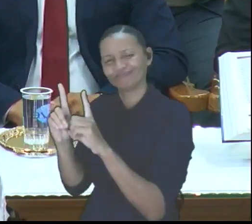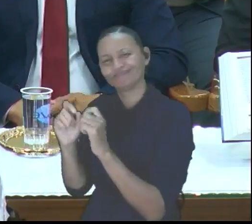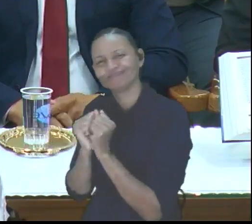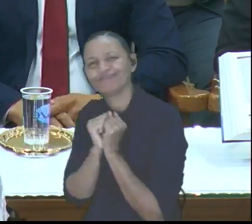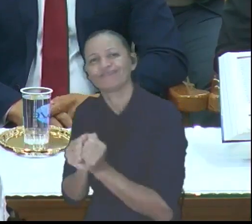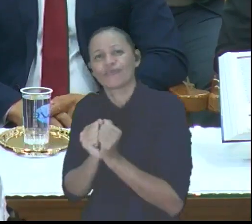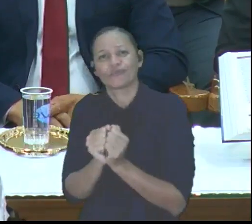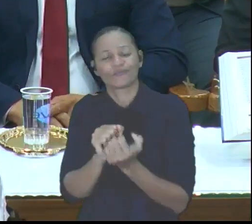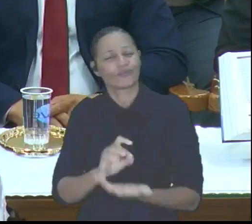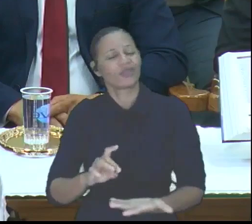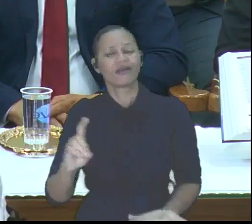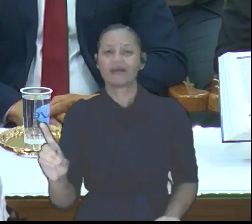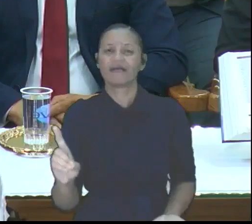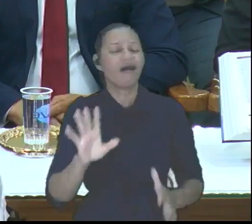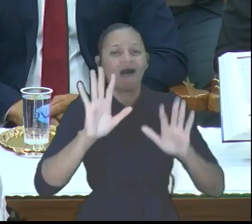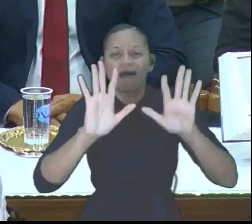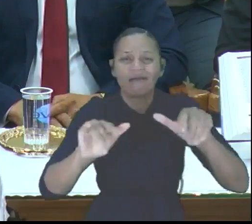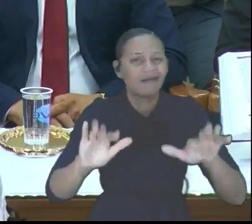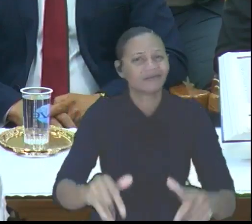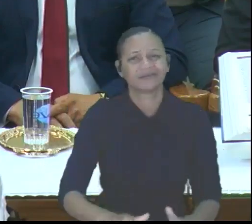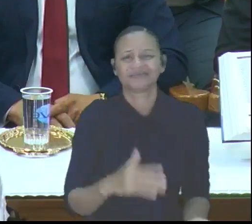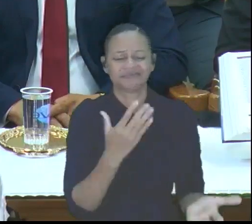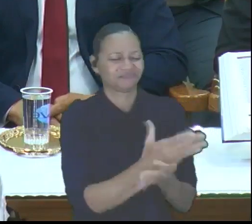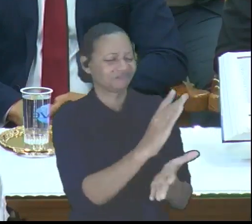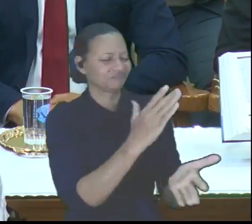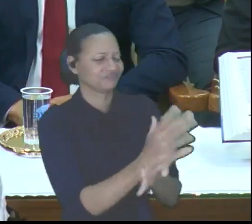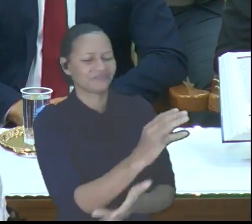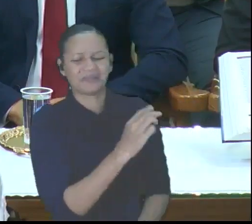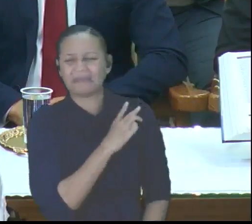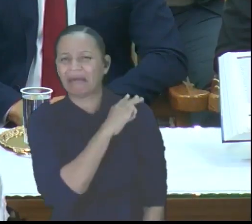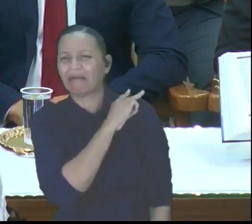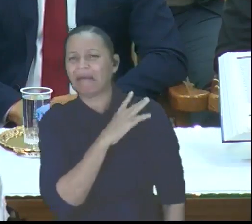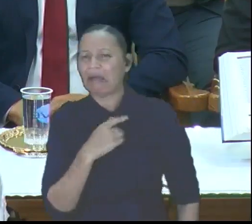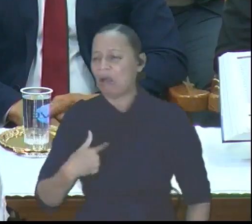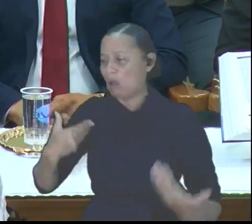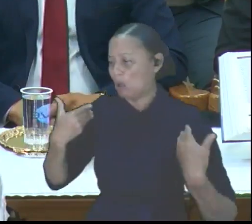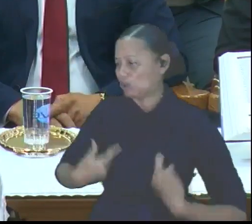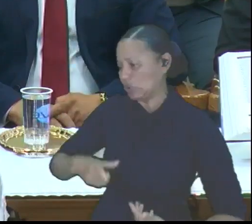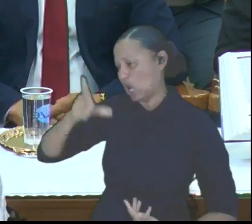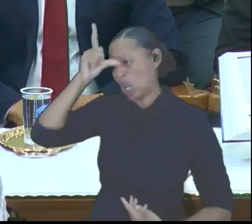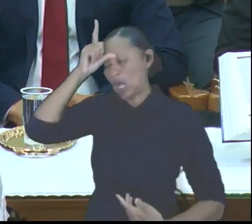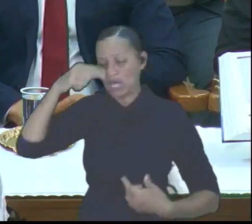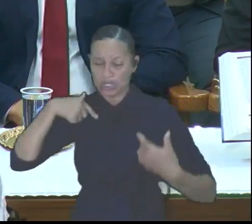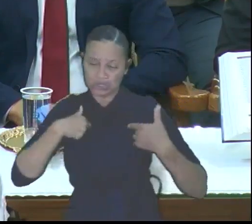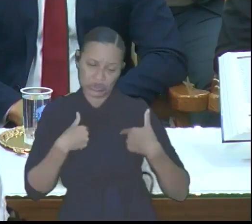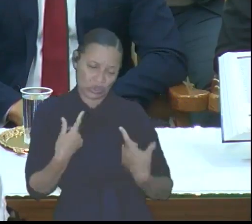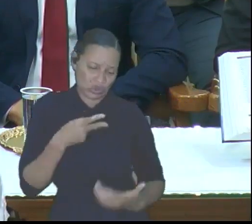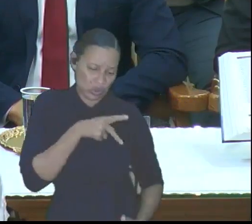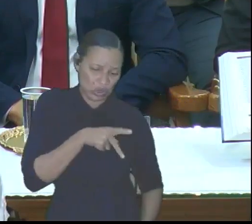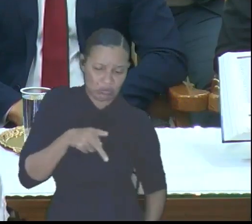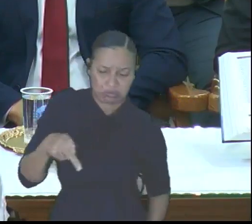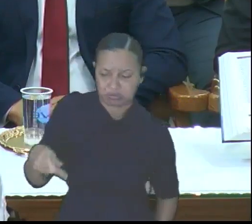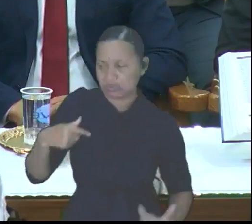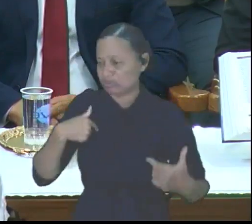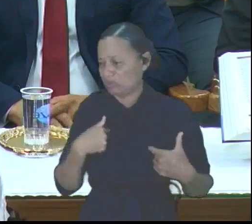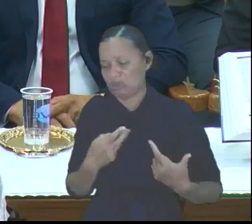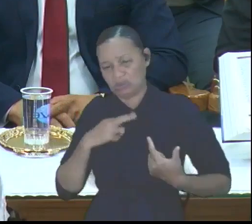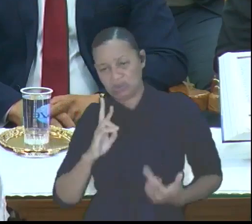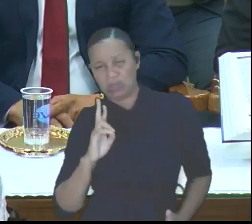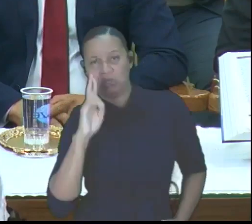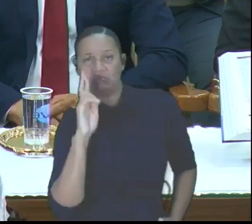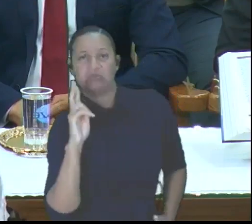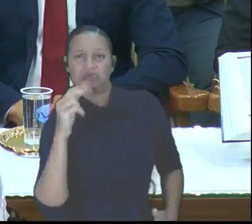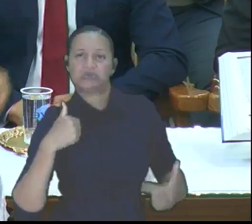de Deus. Olha, não é ministério, não é porque o pastor me colocou para presidir, não é porque o pastor